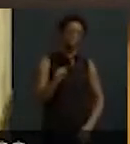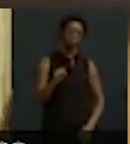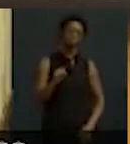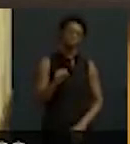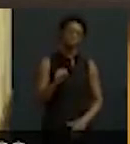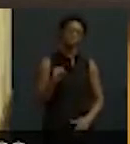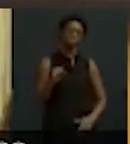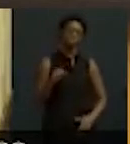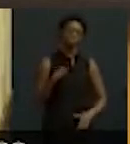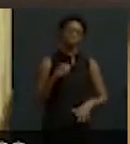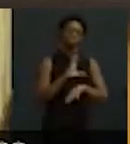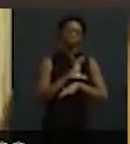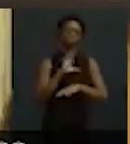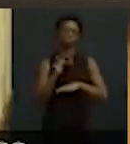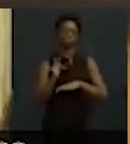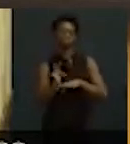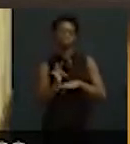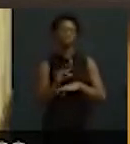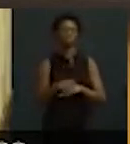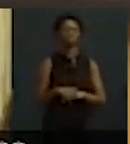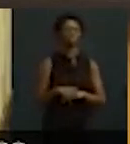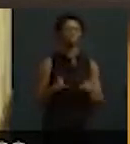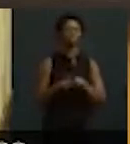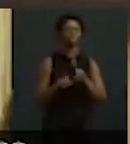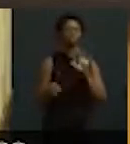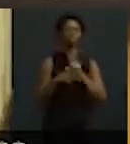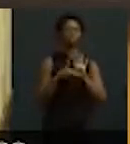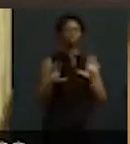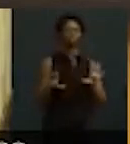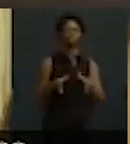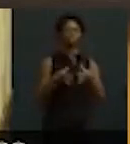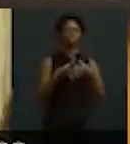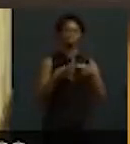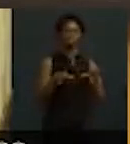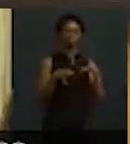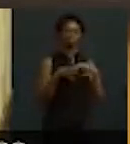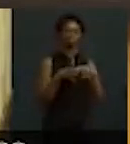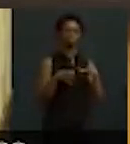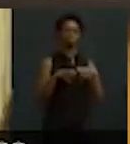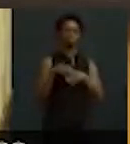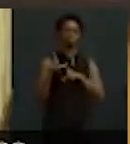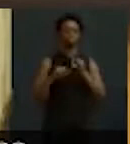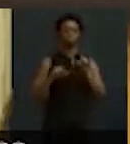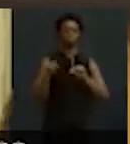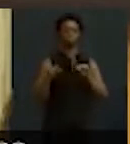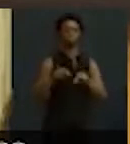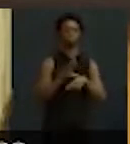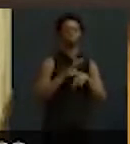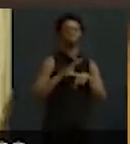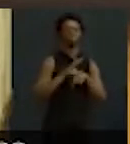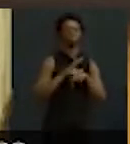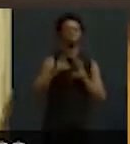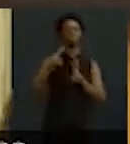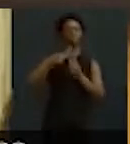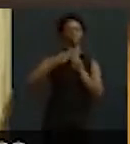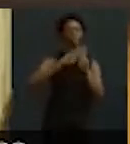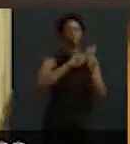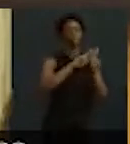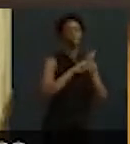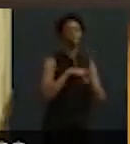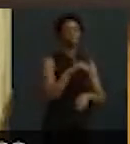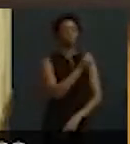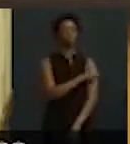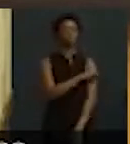e também integrou o Corpo Deliberativo do Conselho Penitenciário do Estado do Rio de